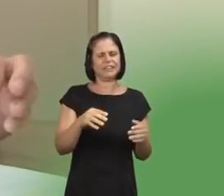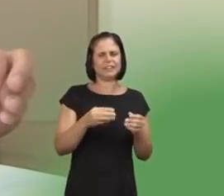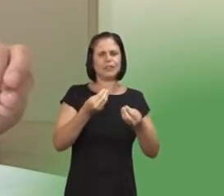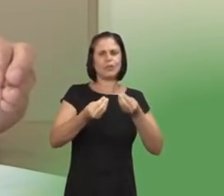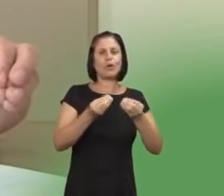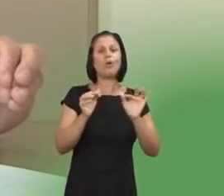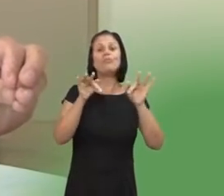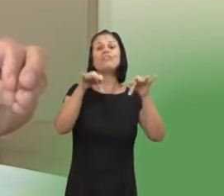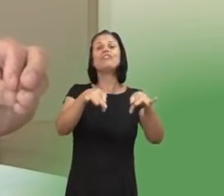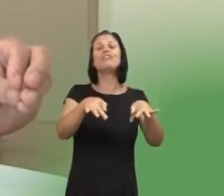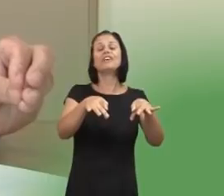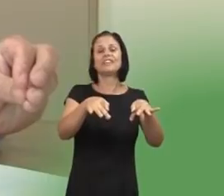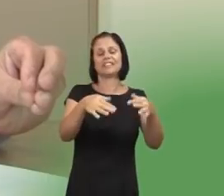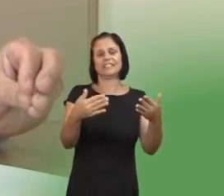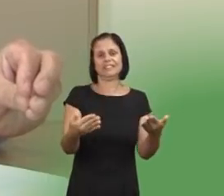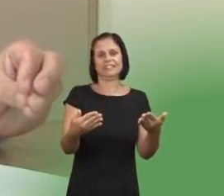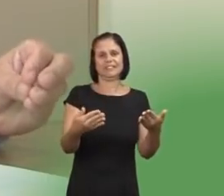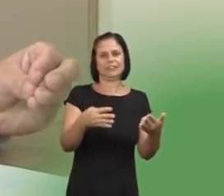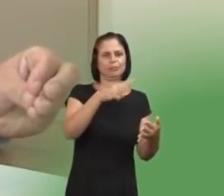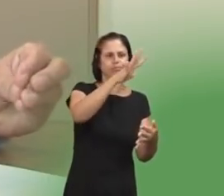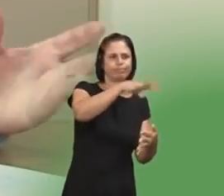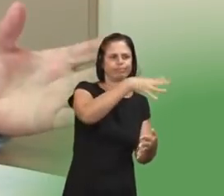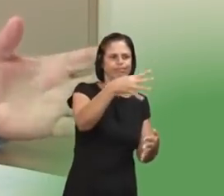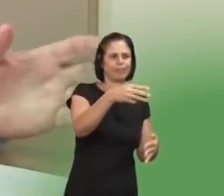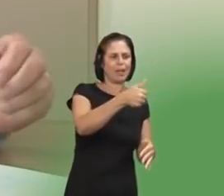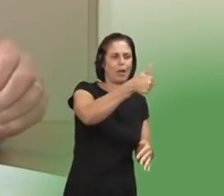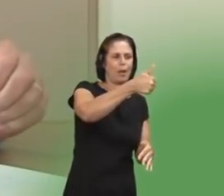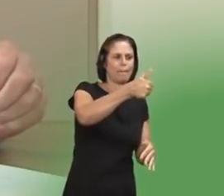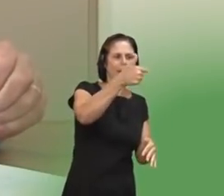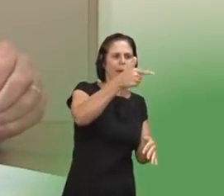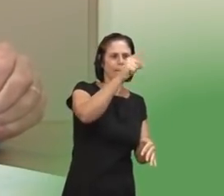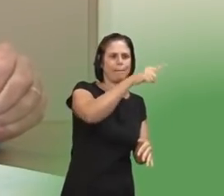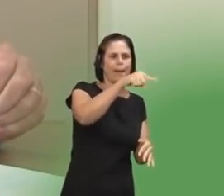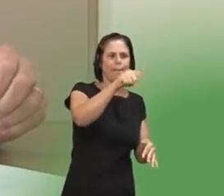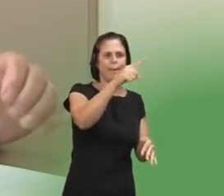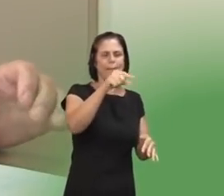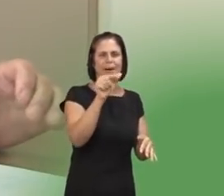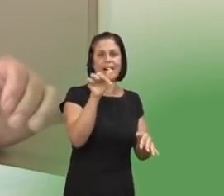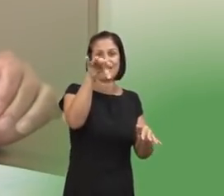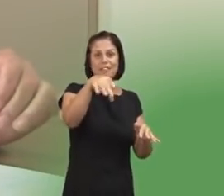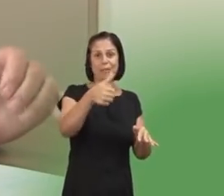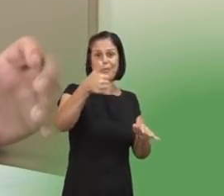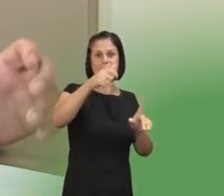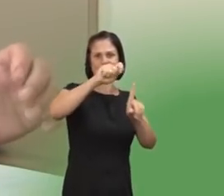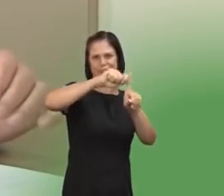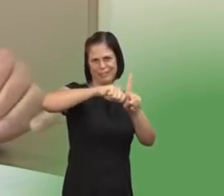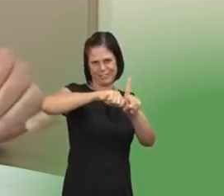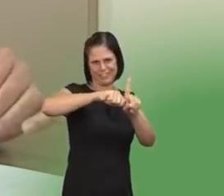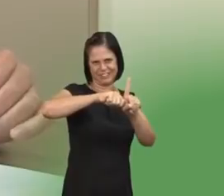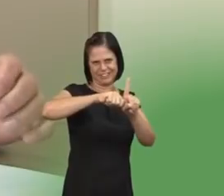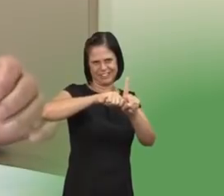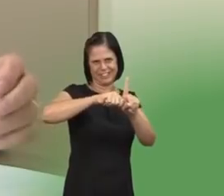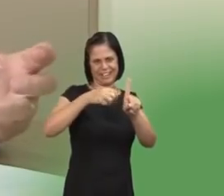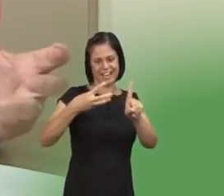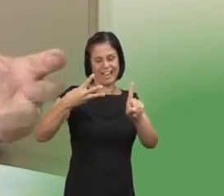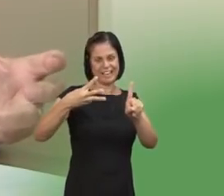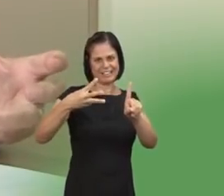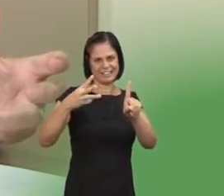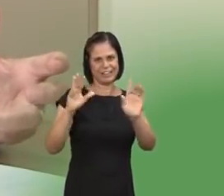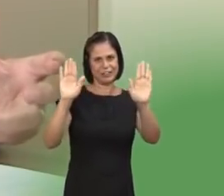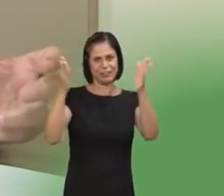cronológico, terminava no início do primeiro mês. E as 3